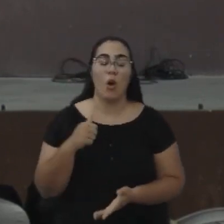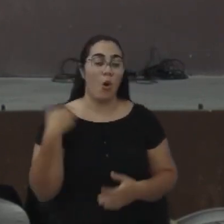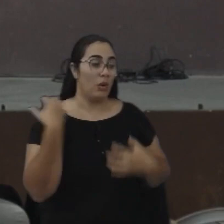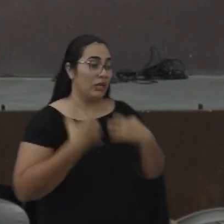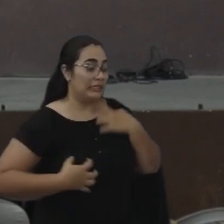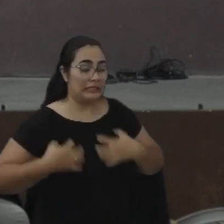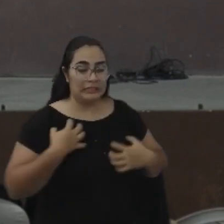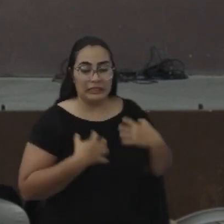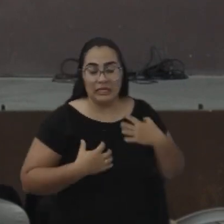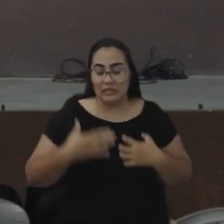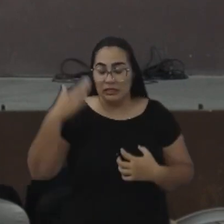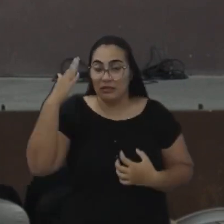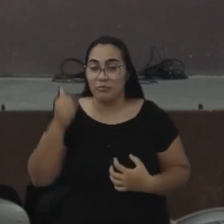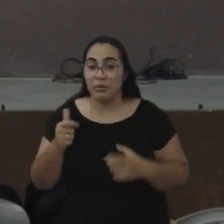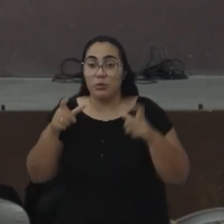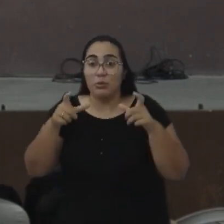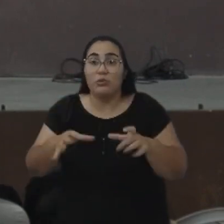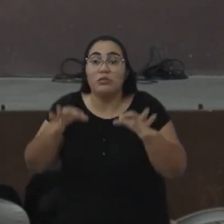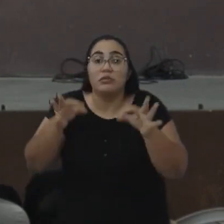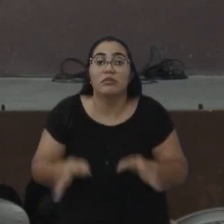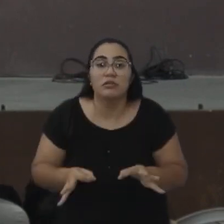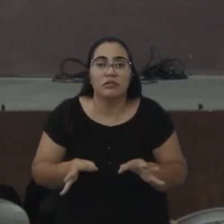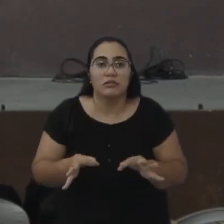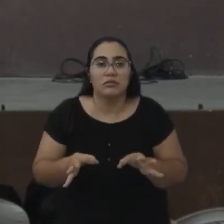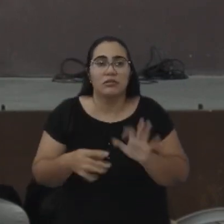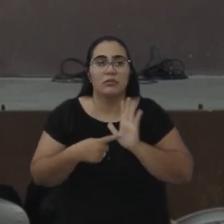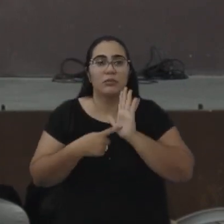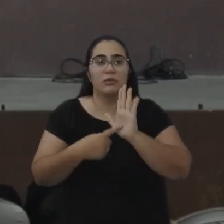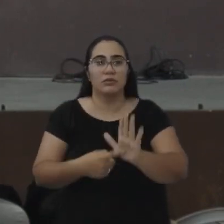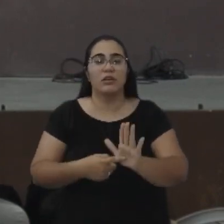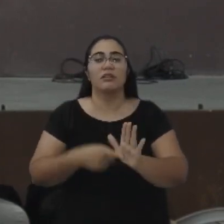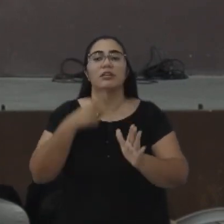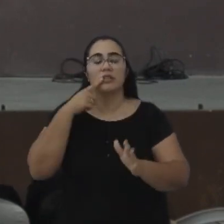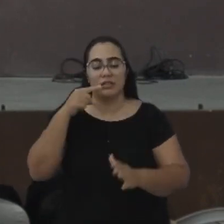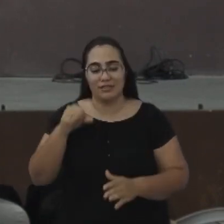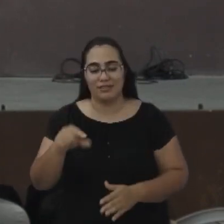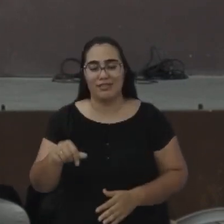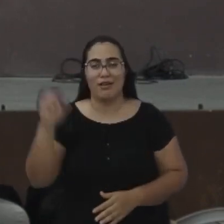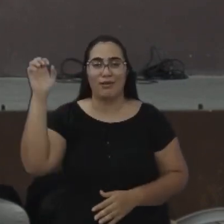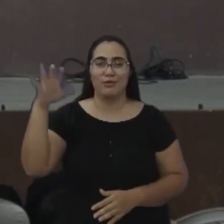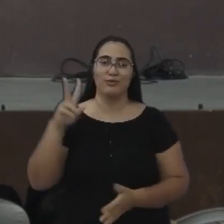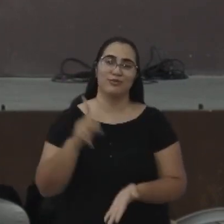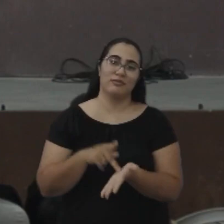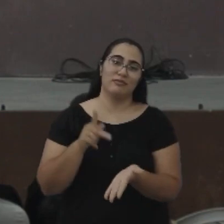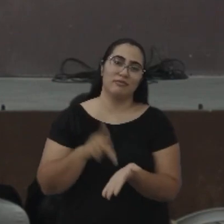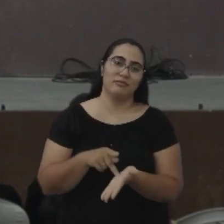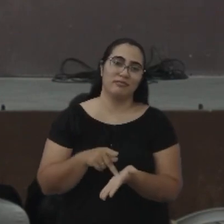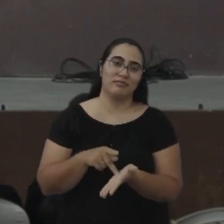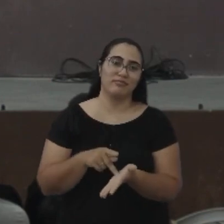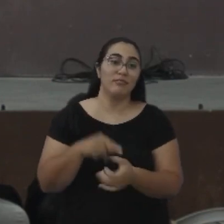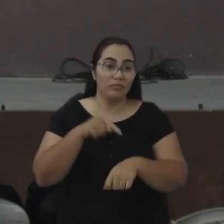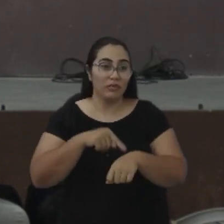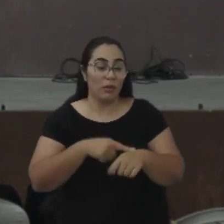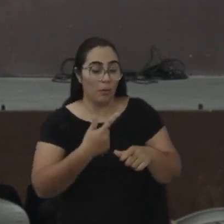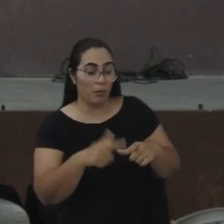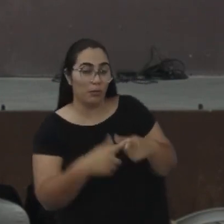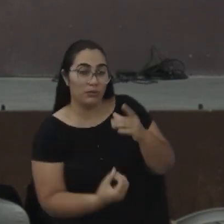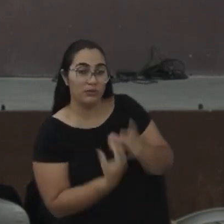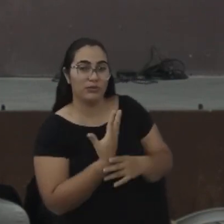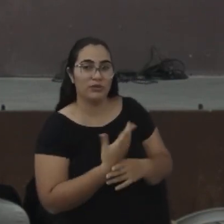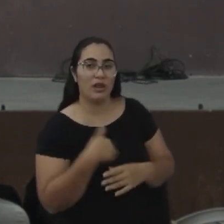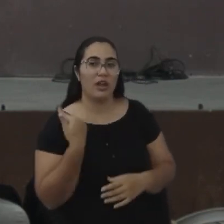onde ir, esses mostraram que são sal e são luz. E é na hora da crise que a gente